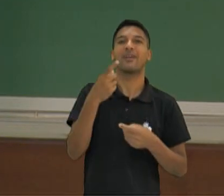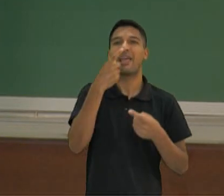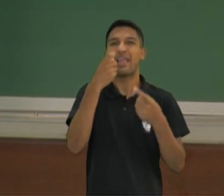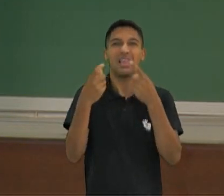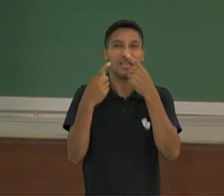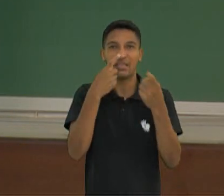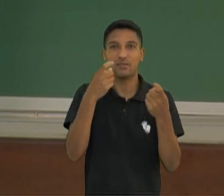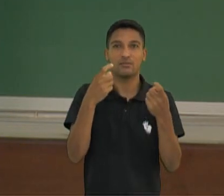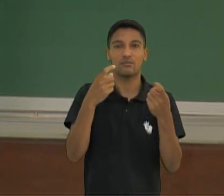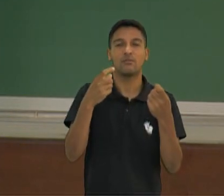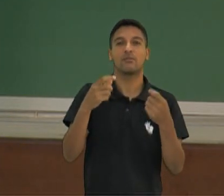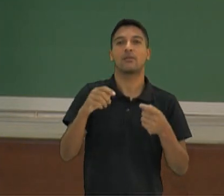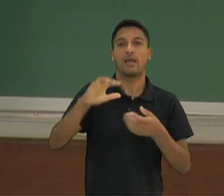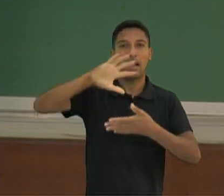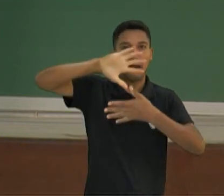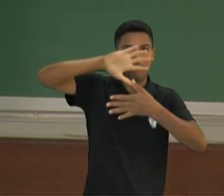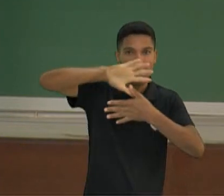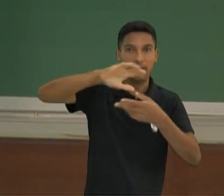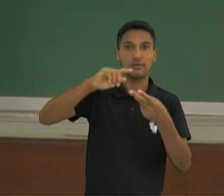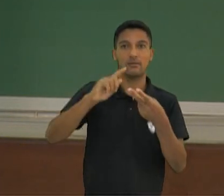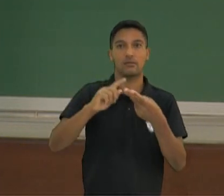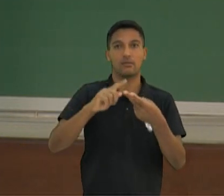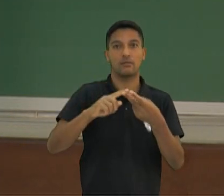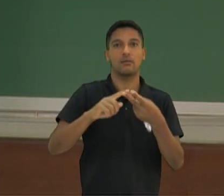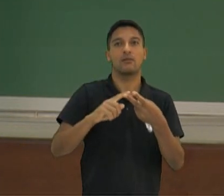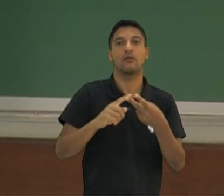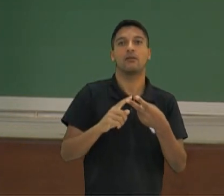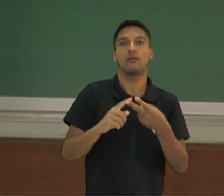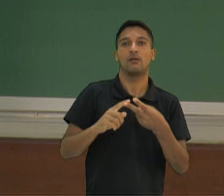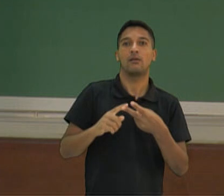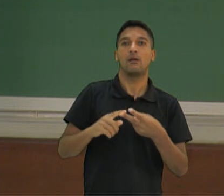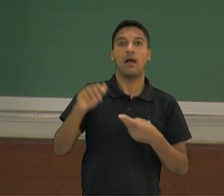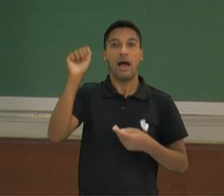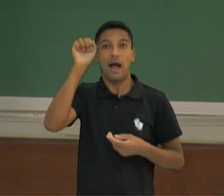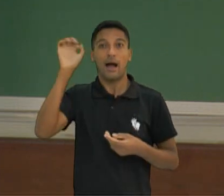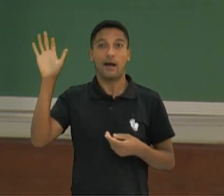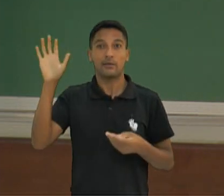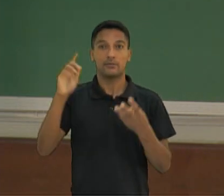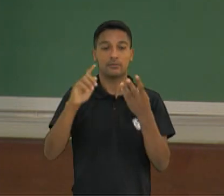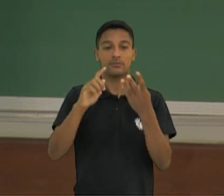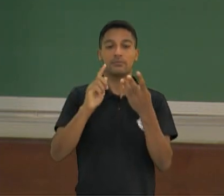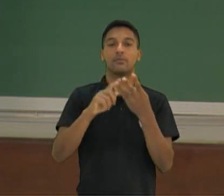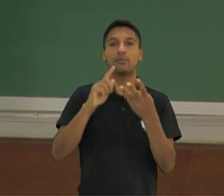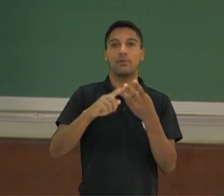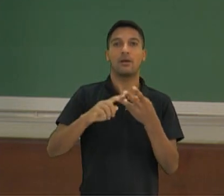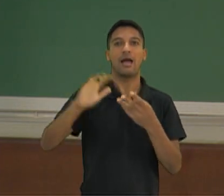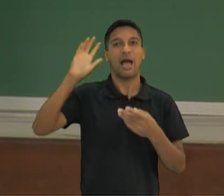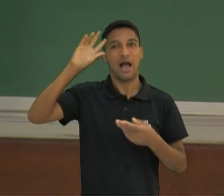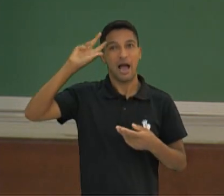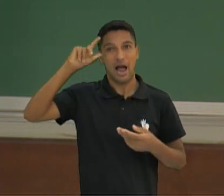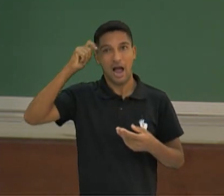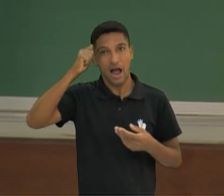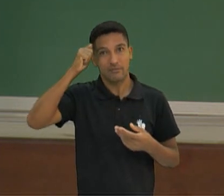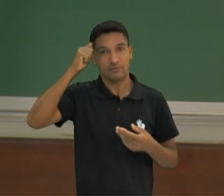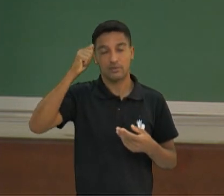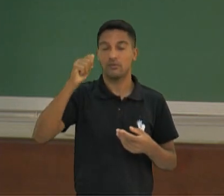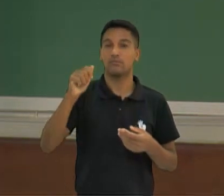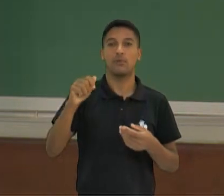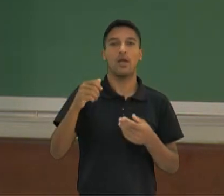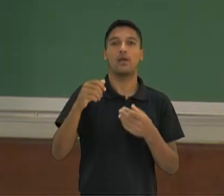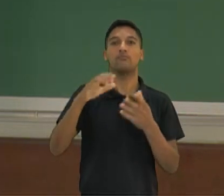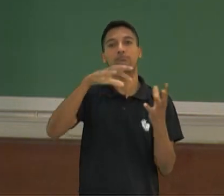nem na América. Nós temos concentrações populacionais urbanas crescentes Em outro momento, inclusive na aula ao